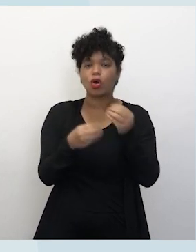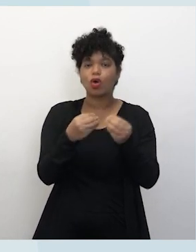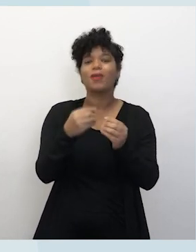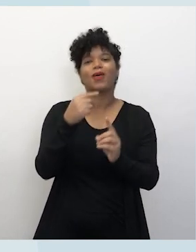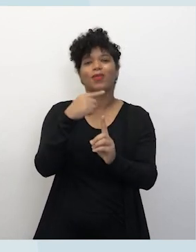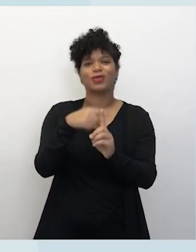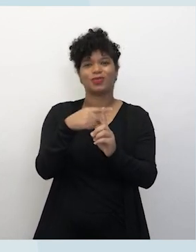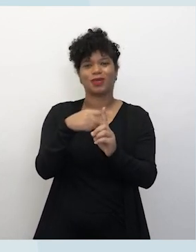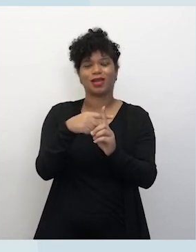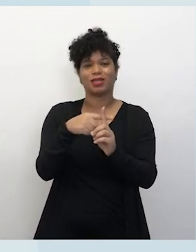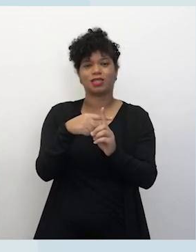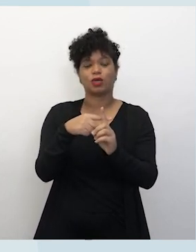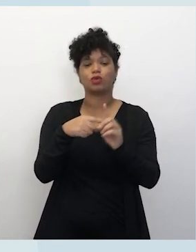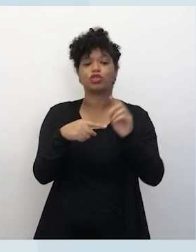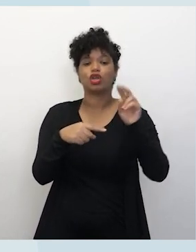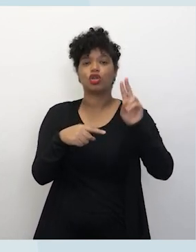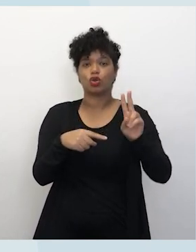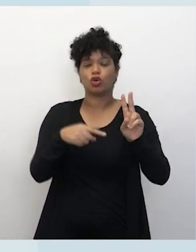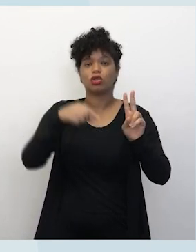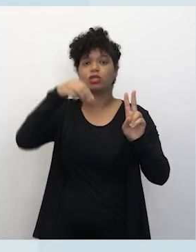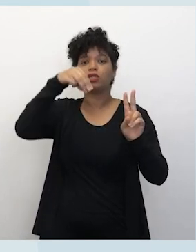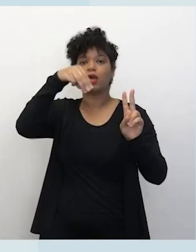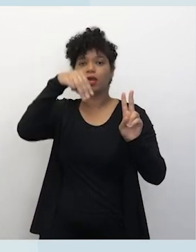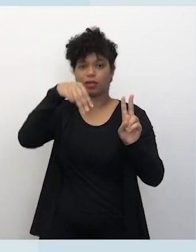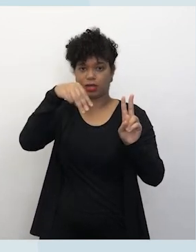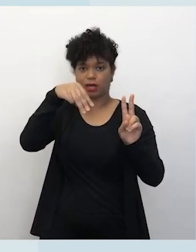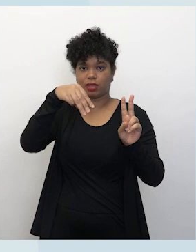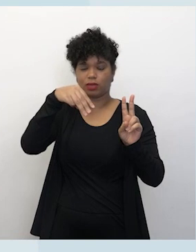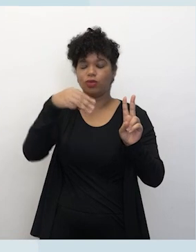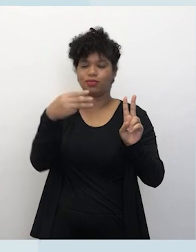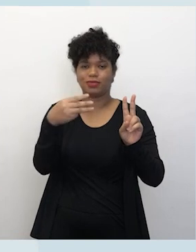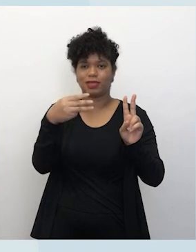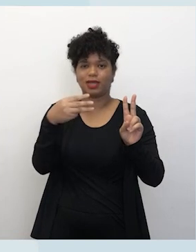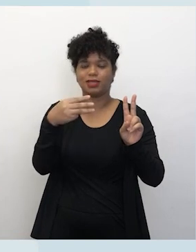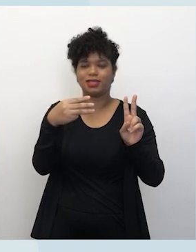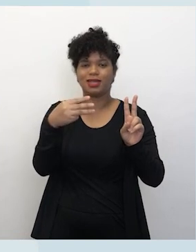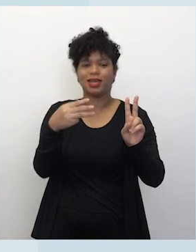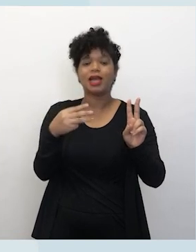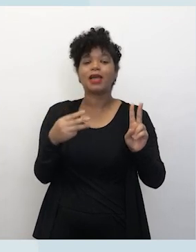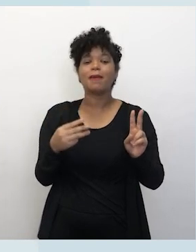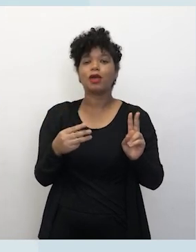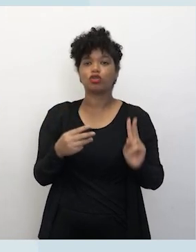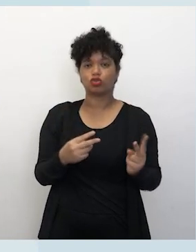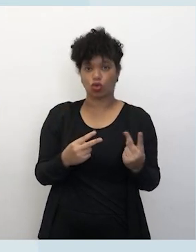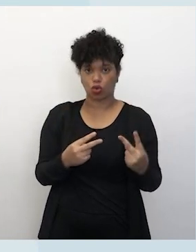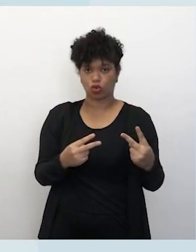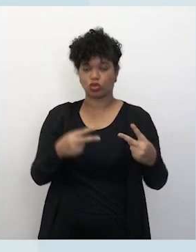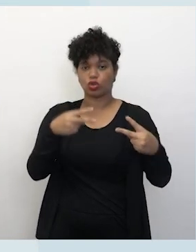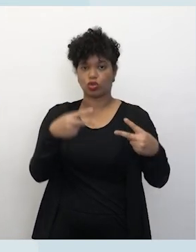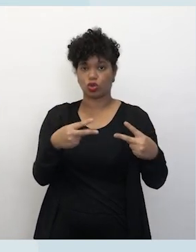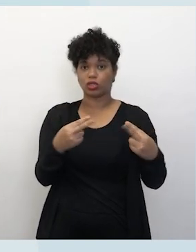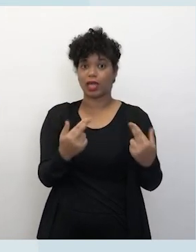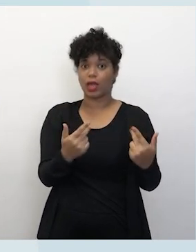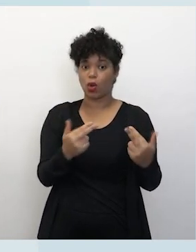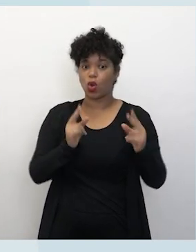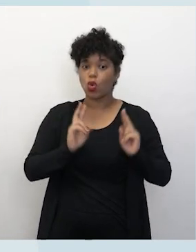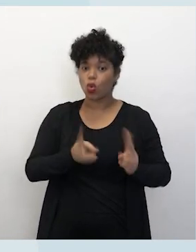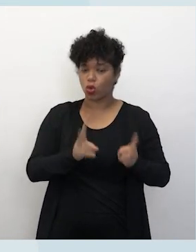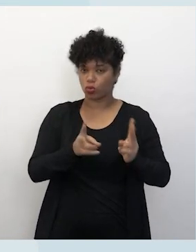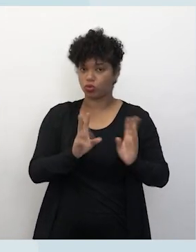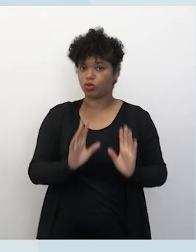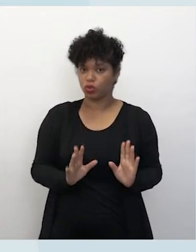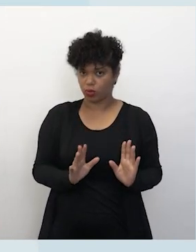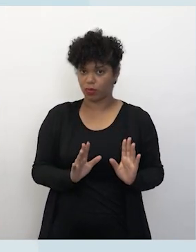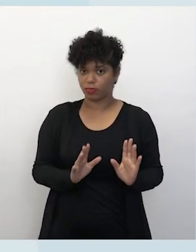duas potências de mesma base. No caso aqui, a base 2. O que eu faço? Eu preciso calcular o resultado separado, depois